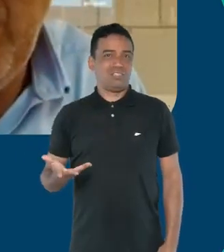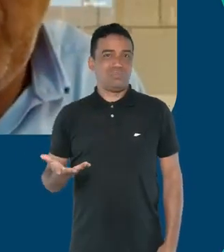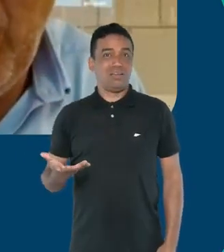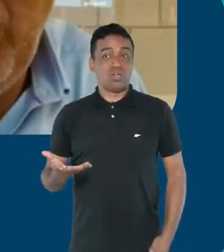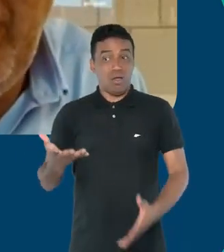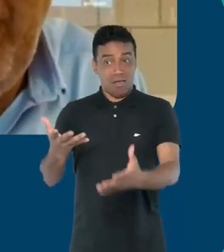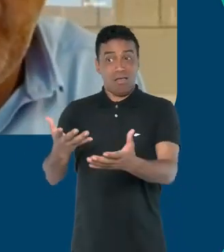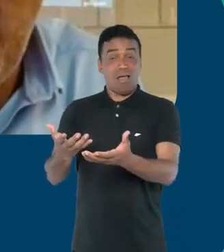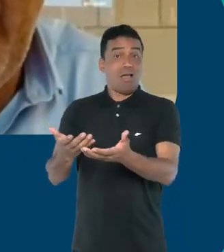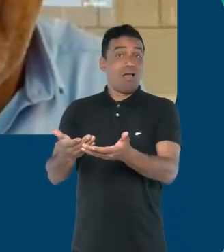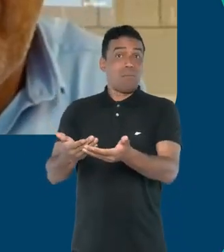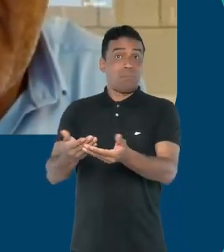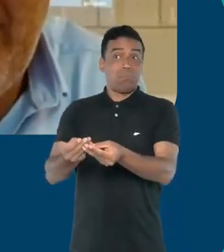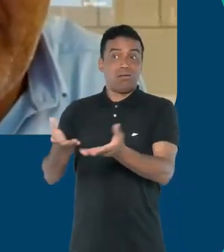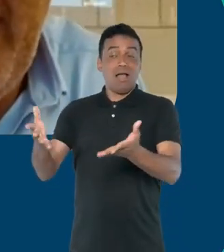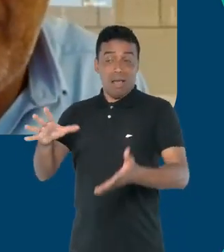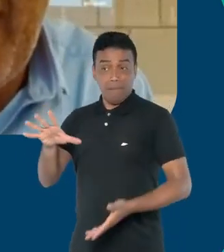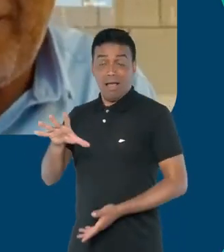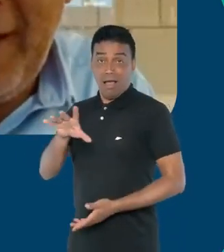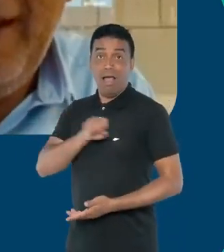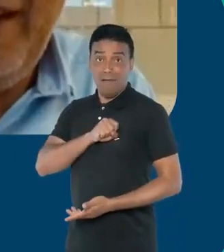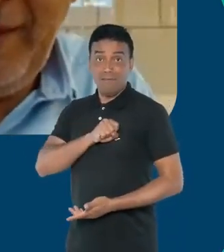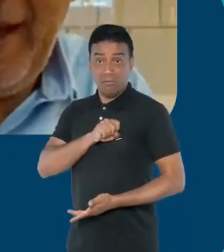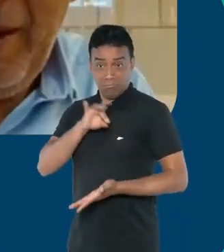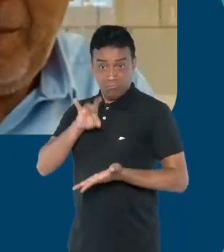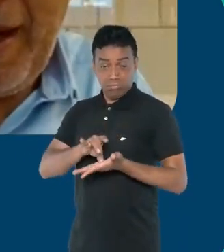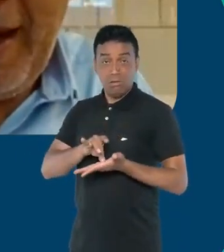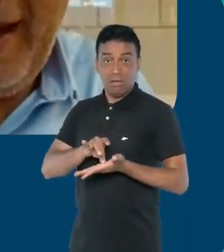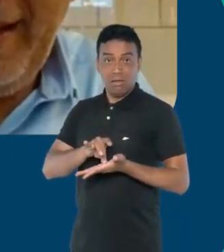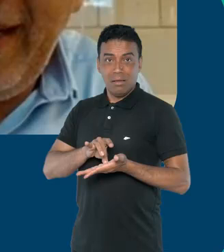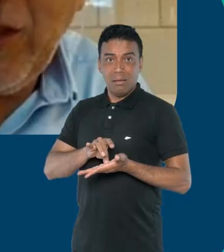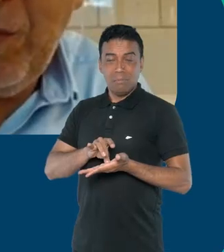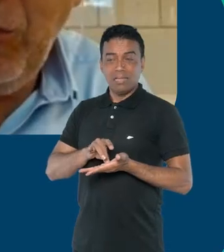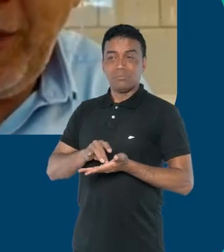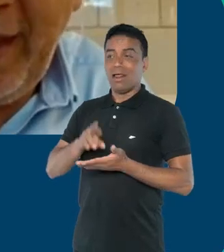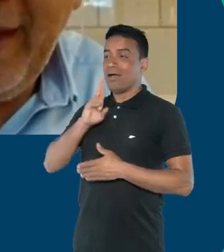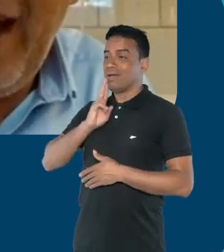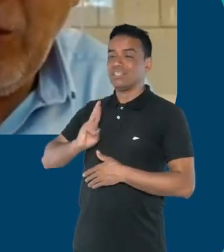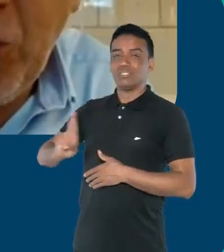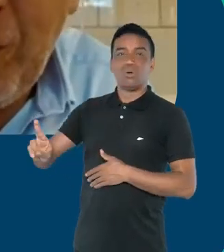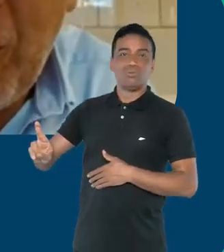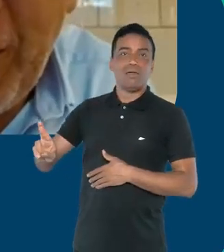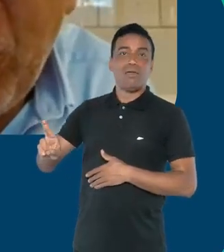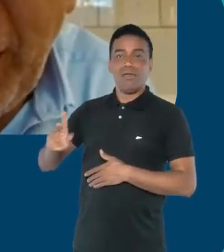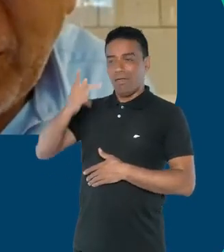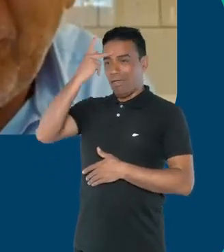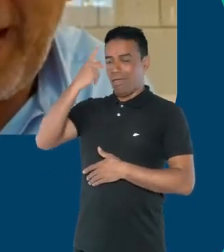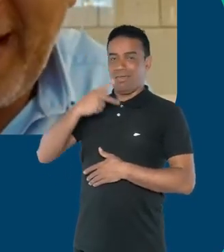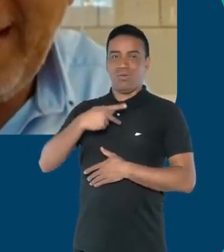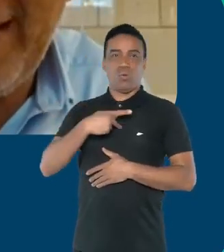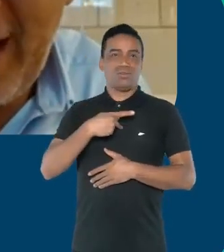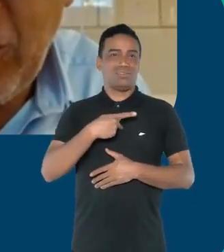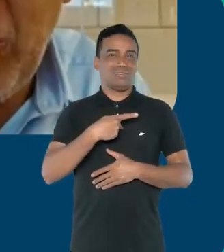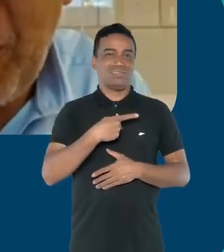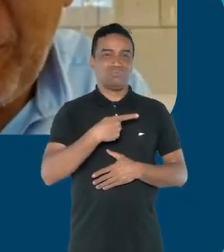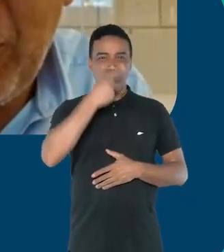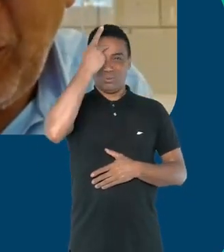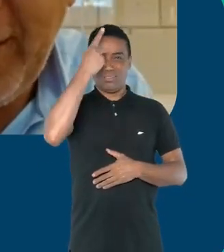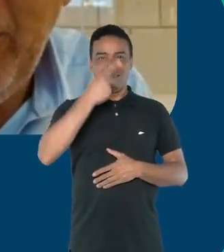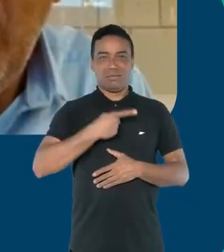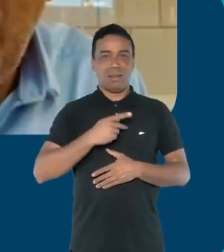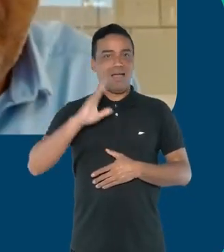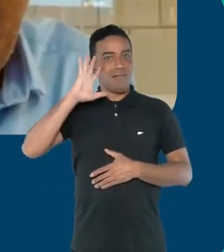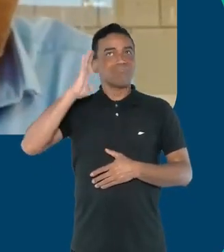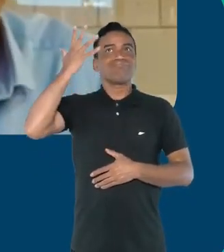por causa de mesmo quando ele amava, né? Para responder ao seu próprio egoísmo, para realizar o seu